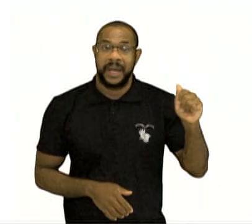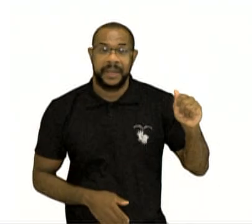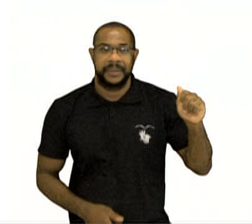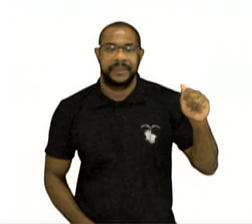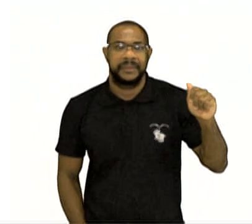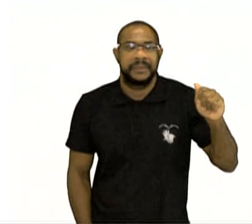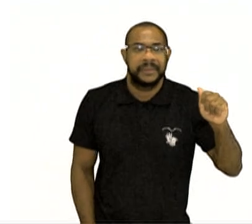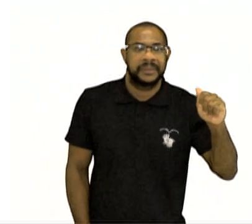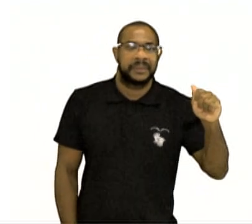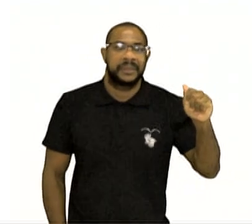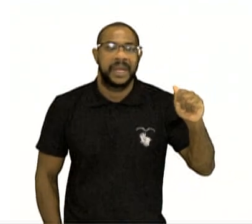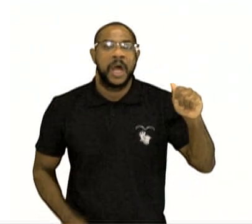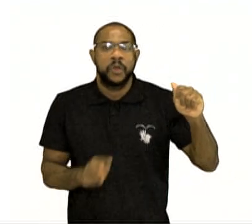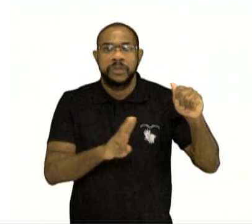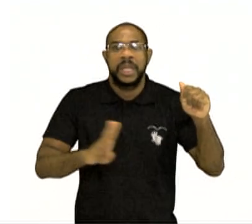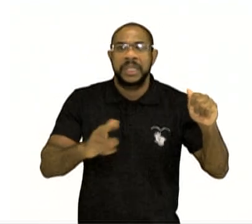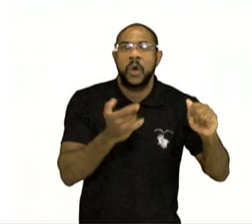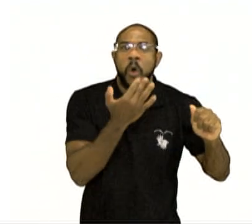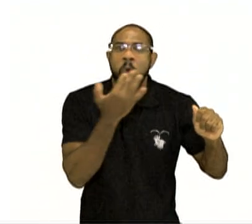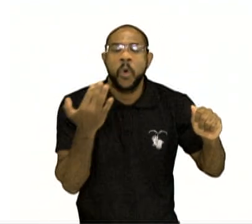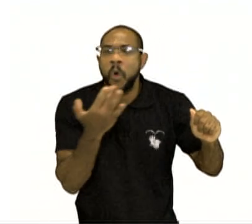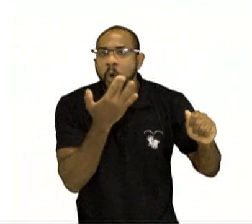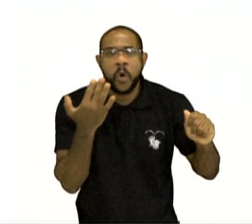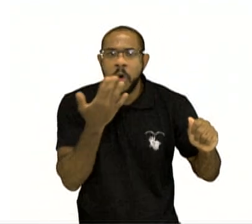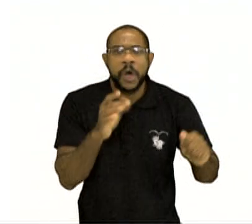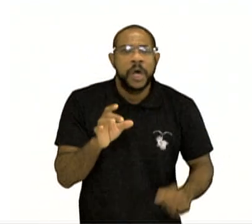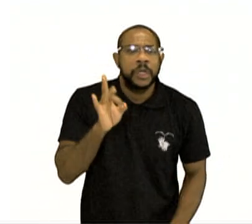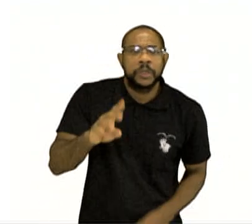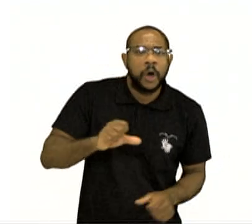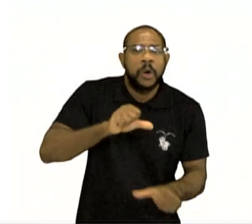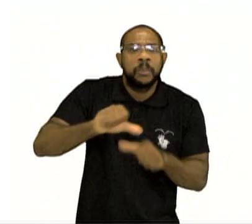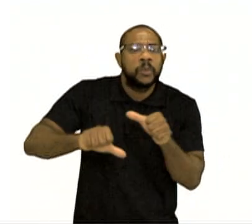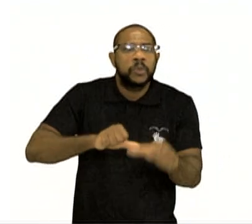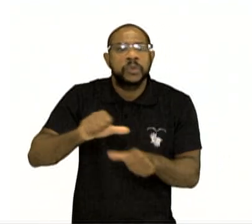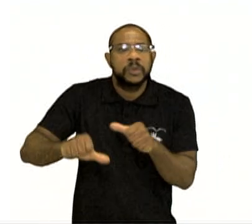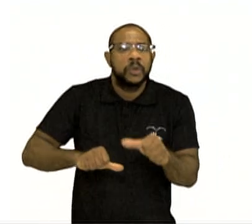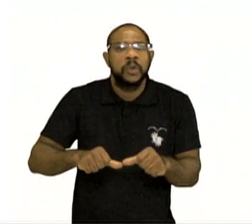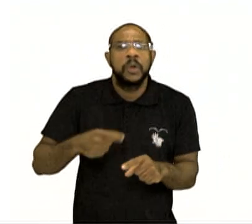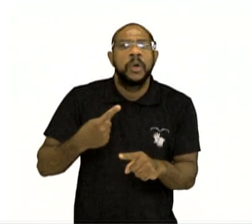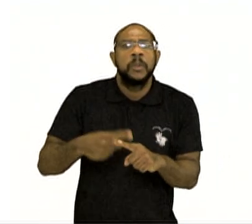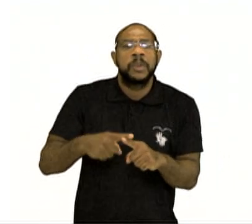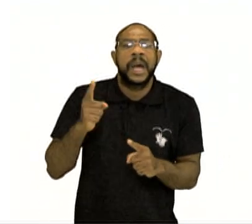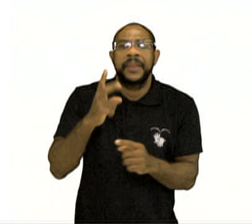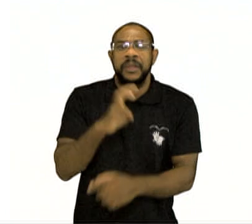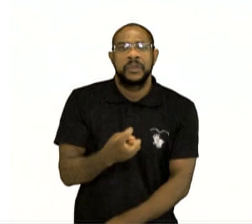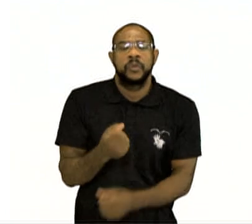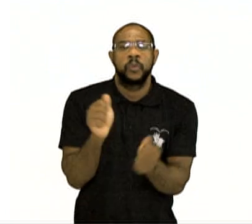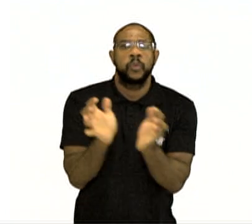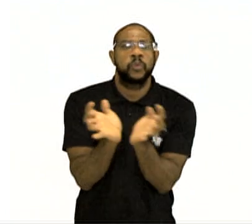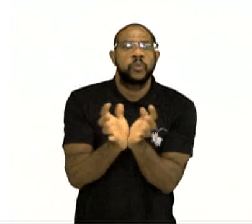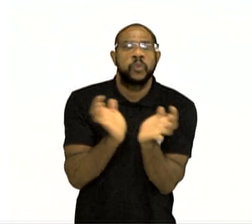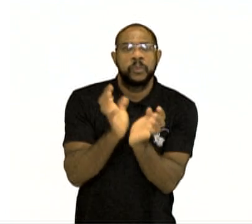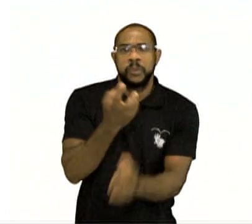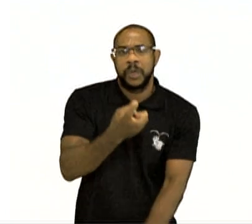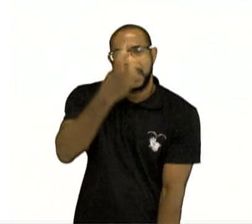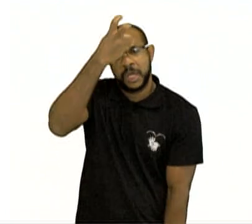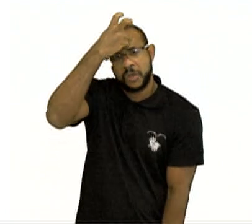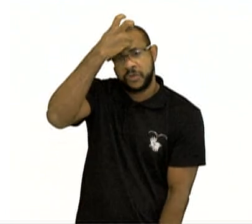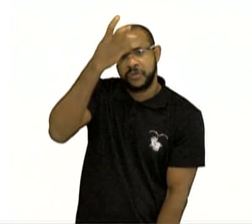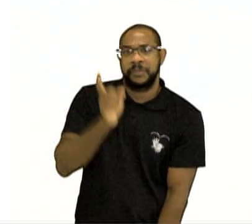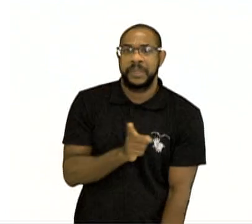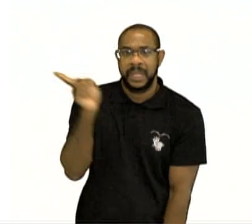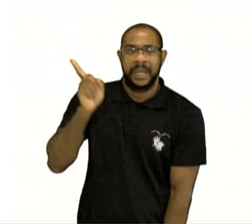A utilização das cores, ela só mudou com os egípcios e em nenhum outro